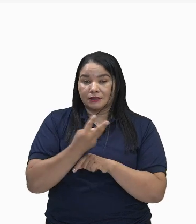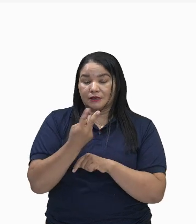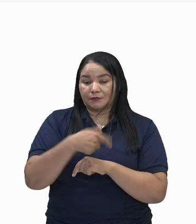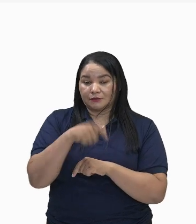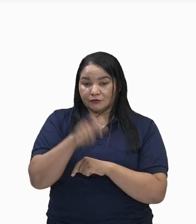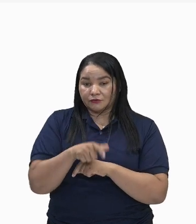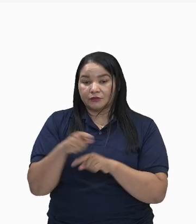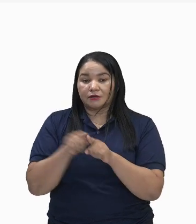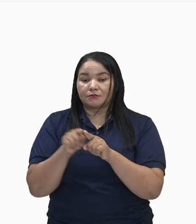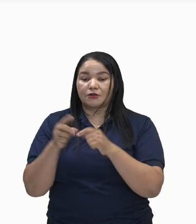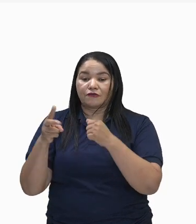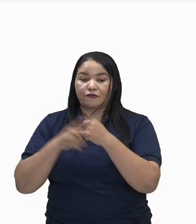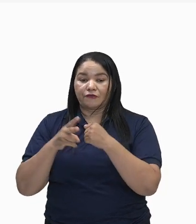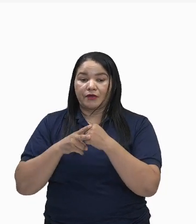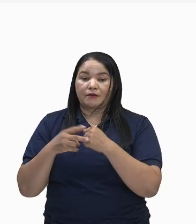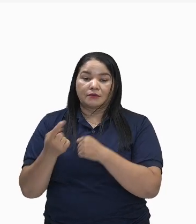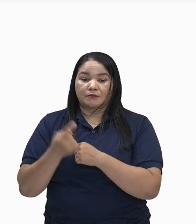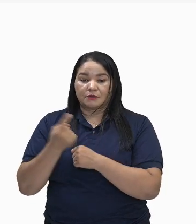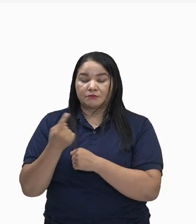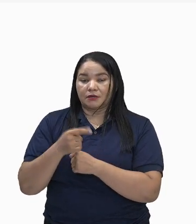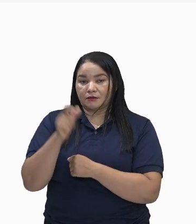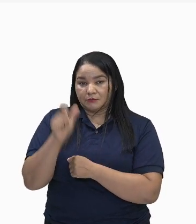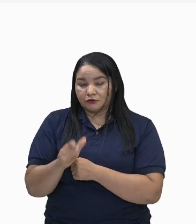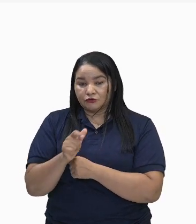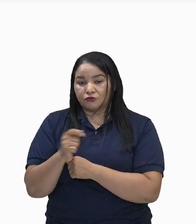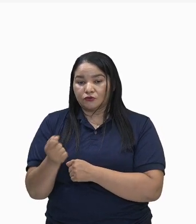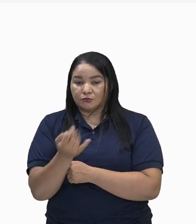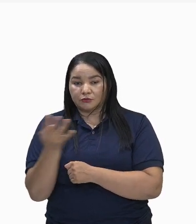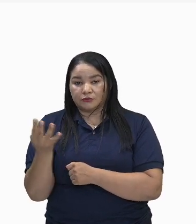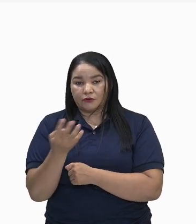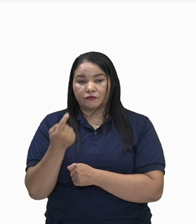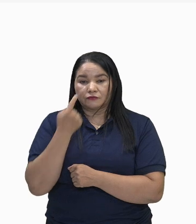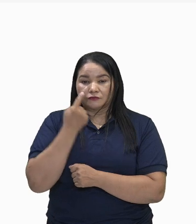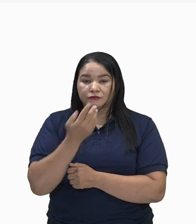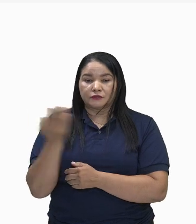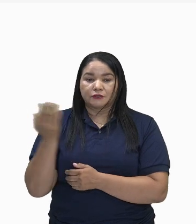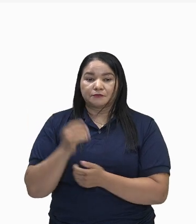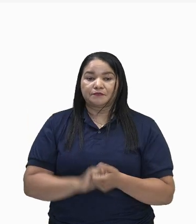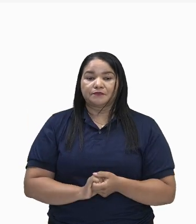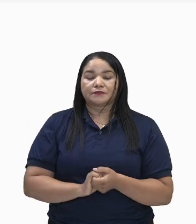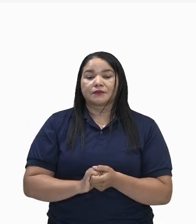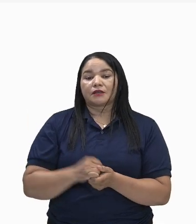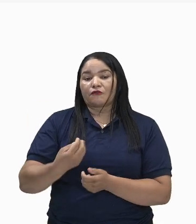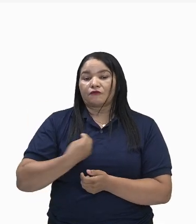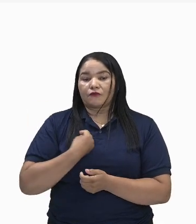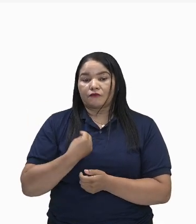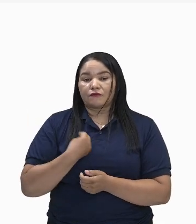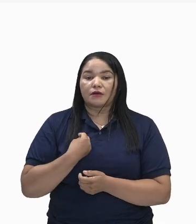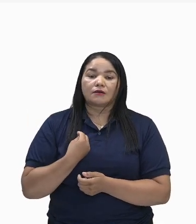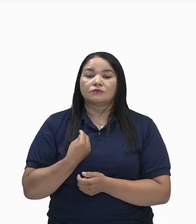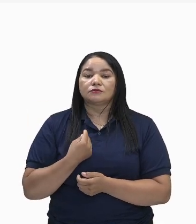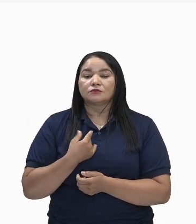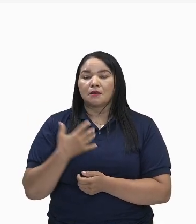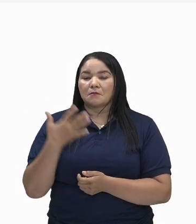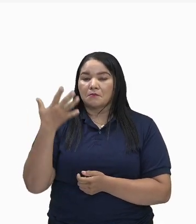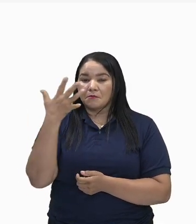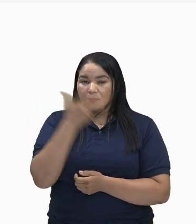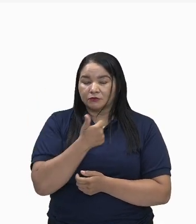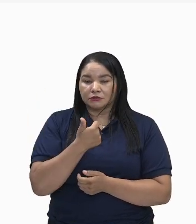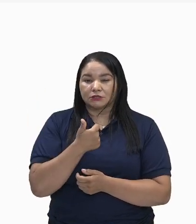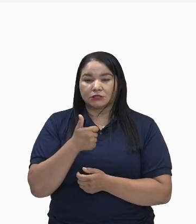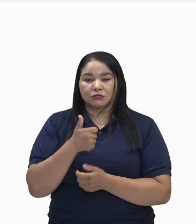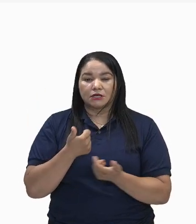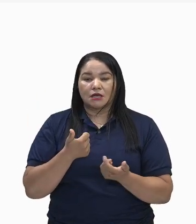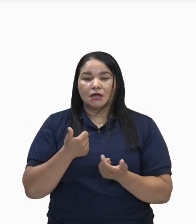primeira pessoa do plural. Vamos ver os exemplos. Vivemos na bonita e agitada